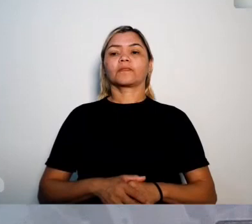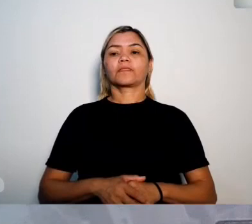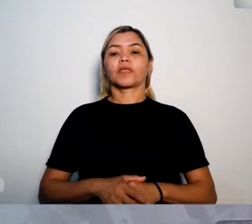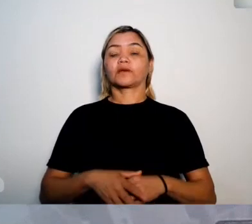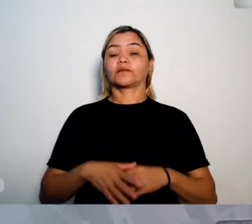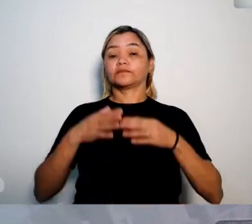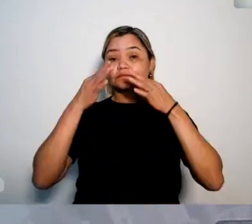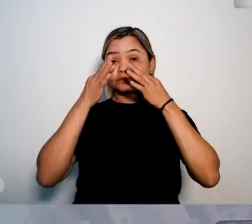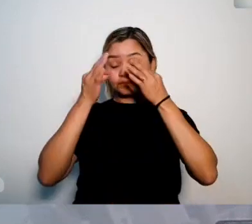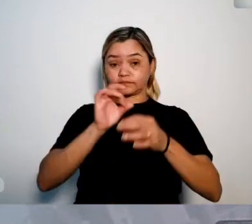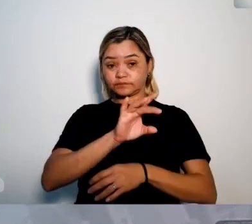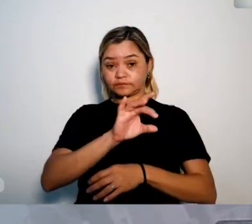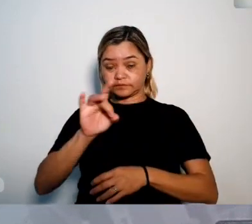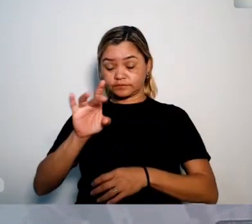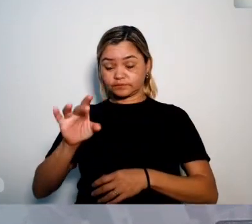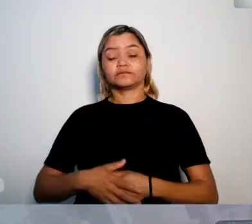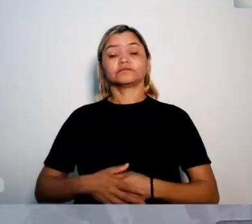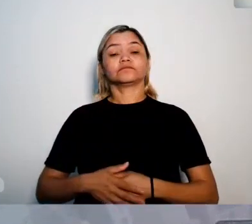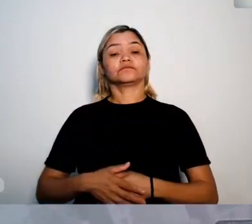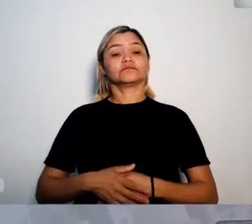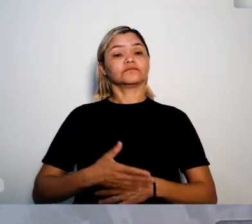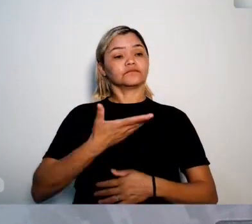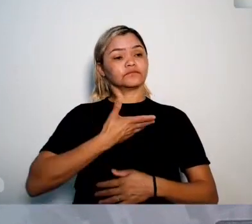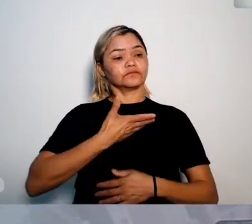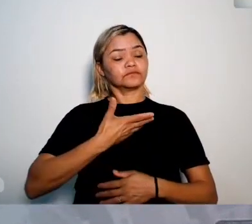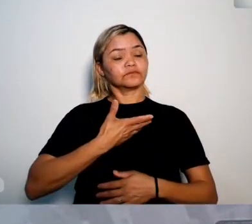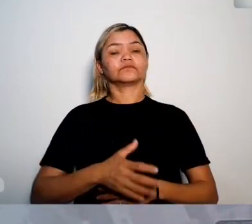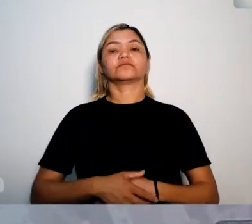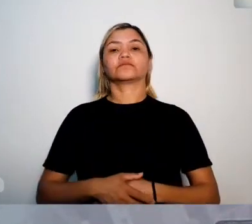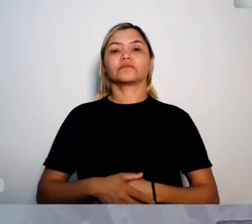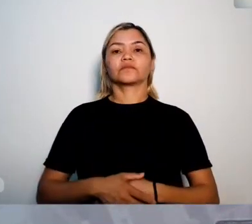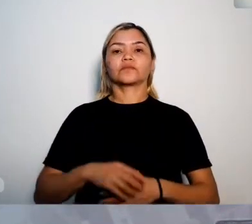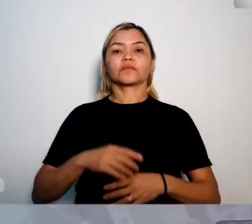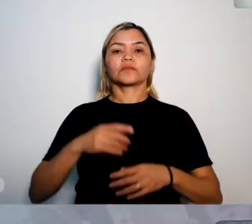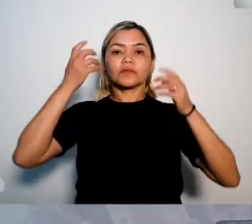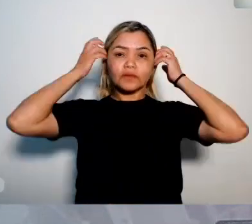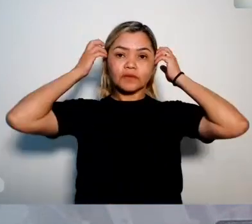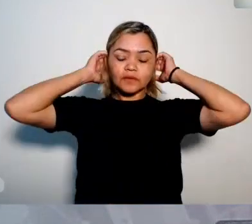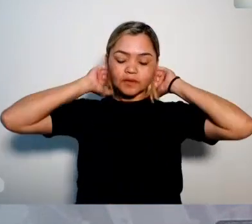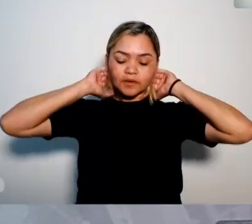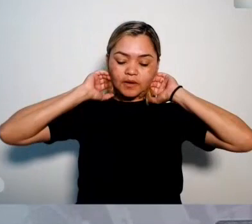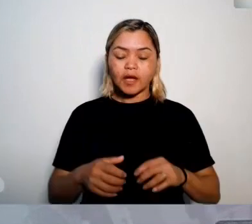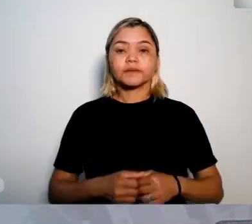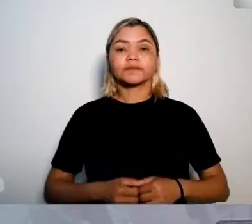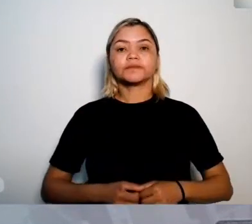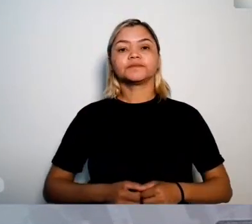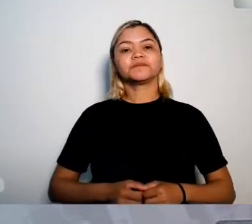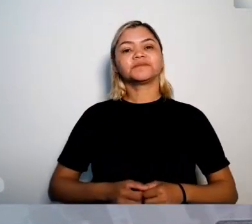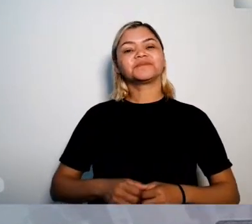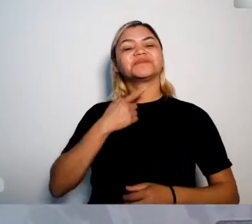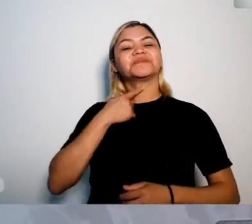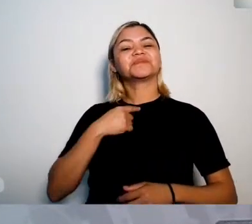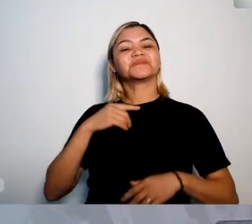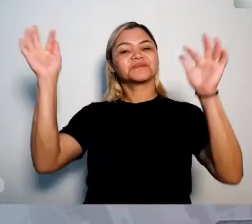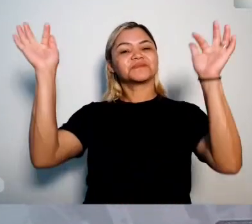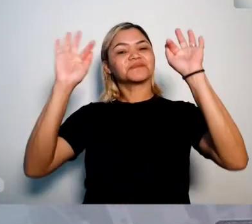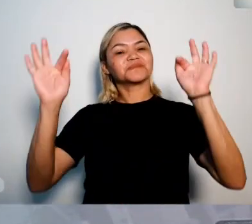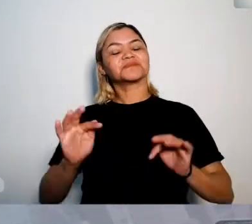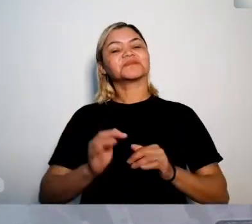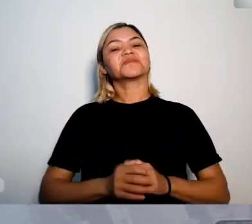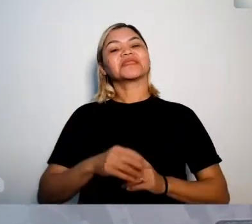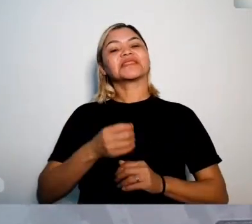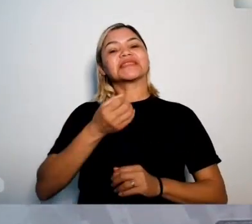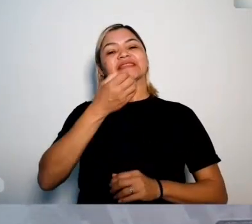dos colegas. Quero também aproveitar esse momento para desejar um Feliz Natal para toda a cidade.